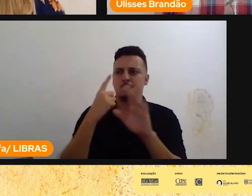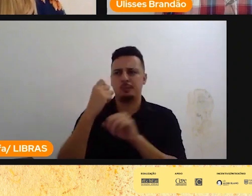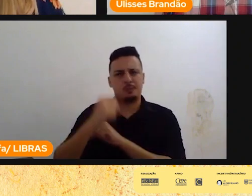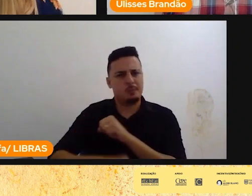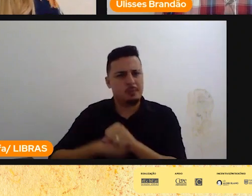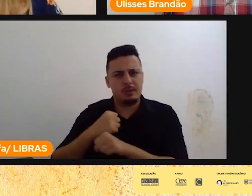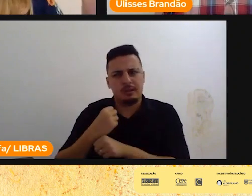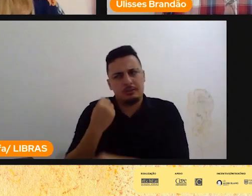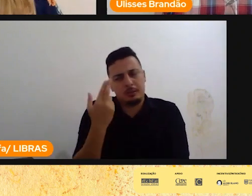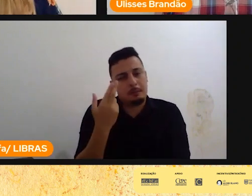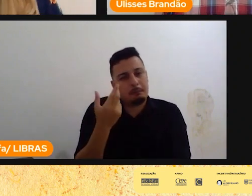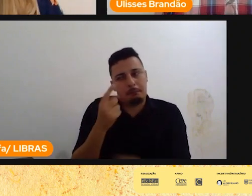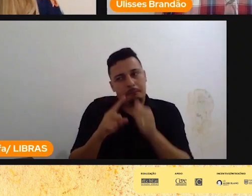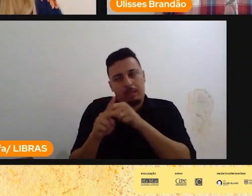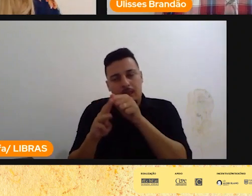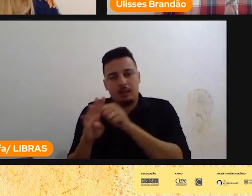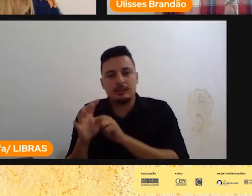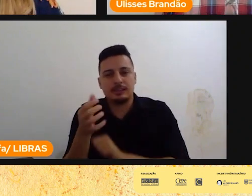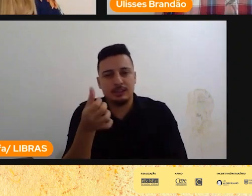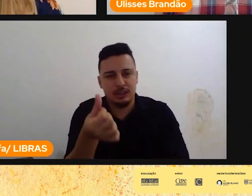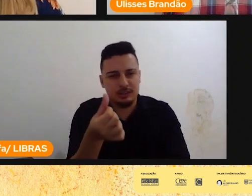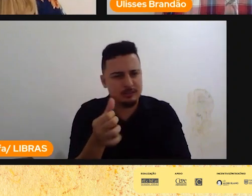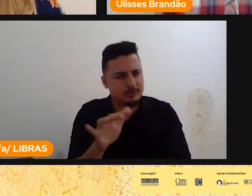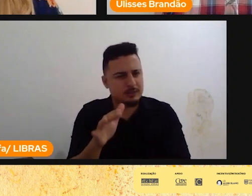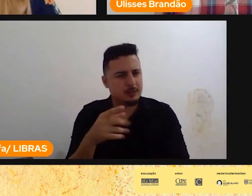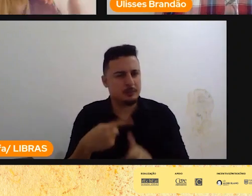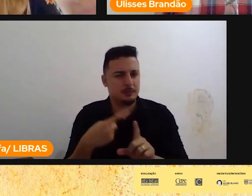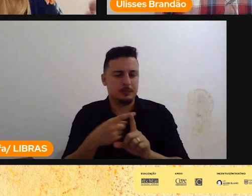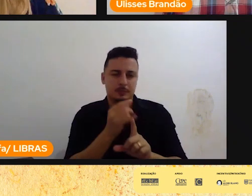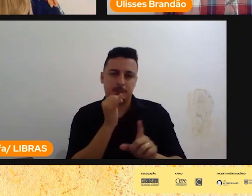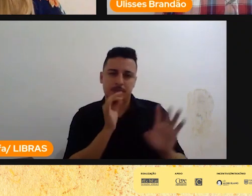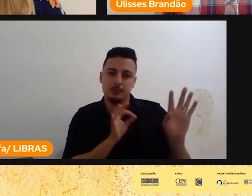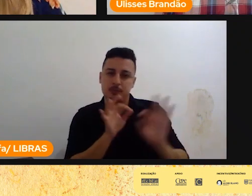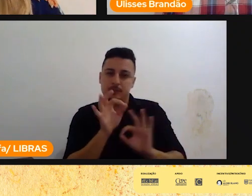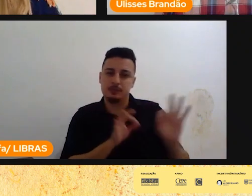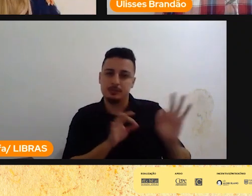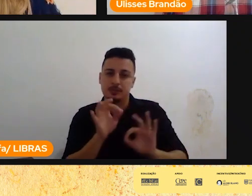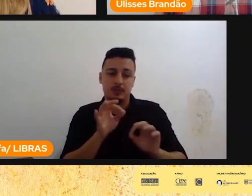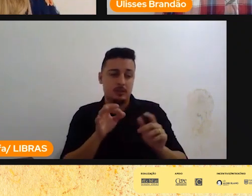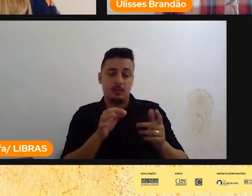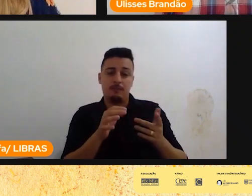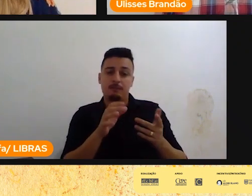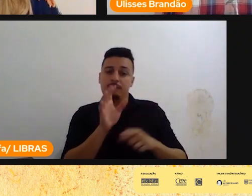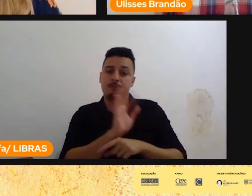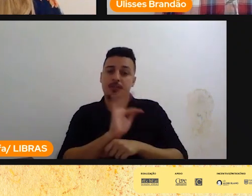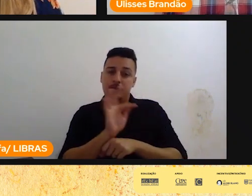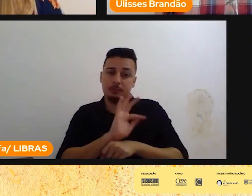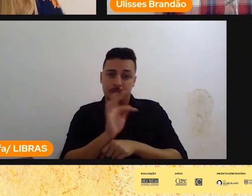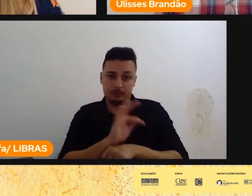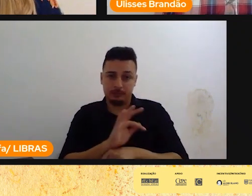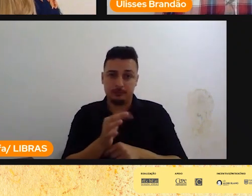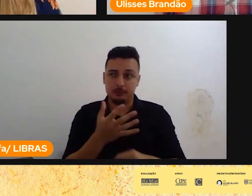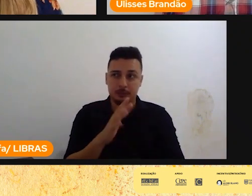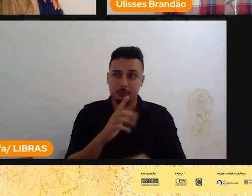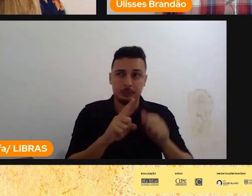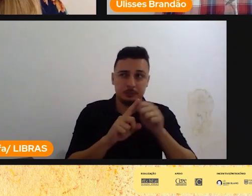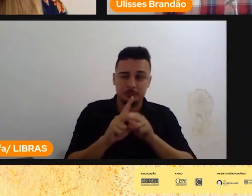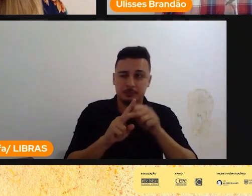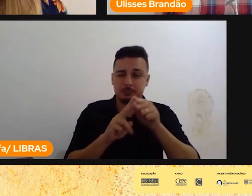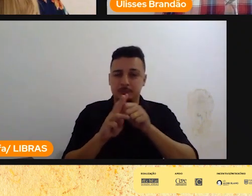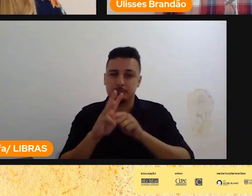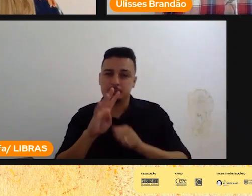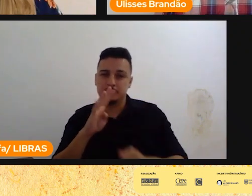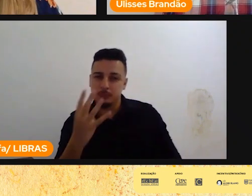6 meses. Quando eu vou fazer um longa de ficção, geralmente o meu tempo de pré-produção são 4, 5 meses, de filmagem